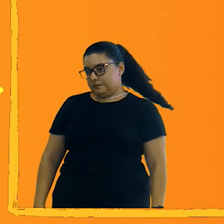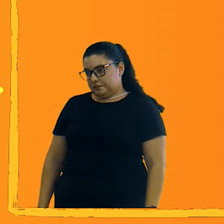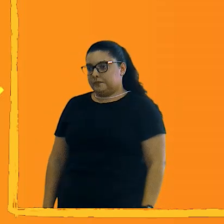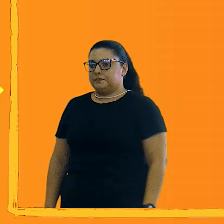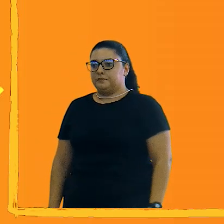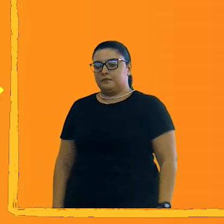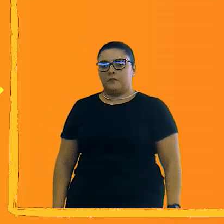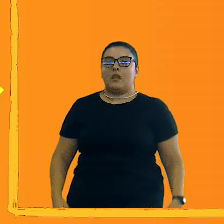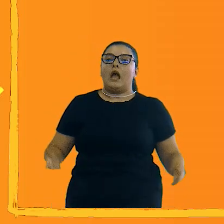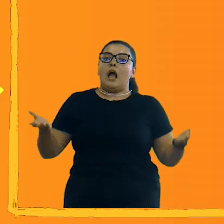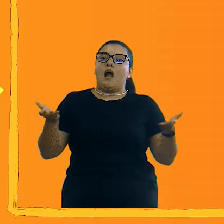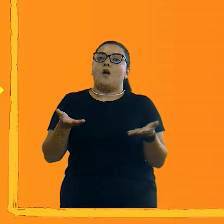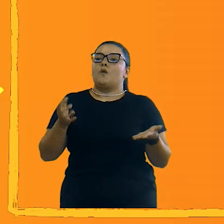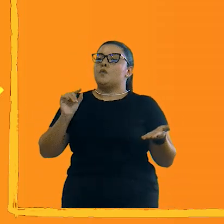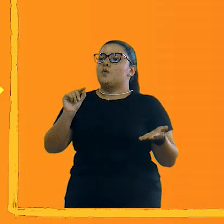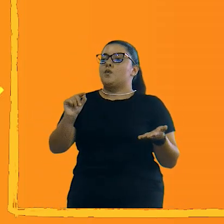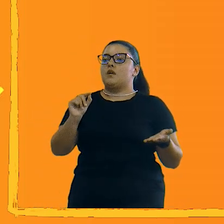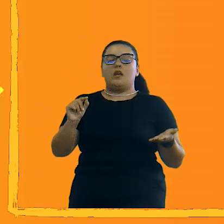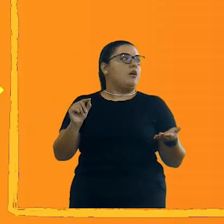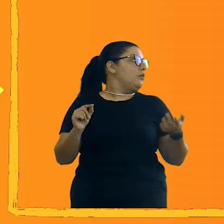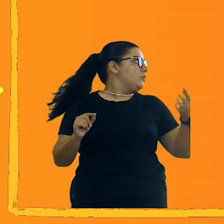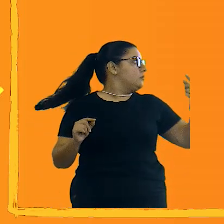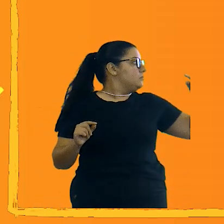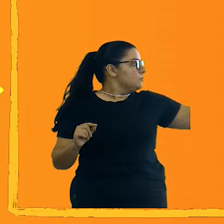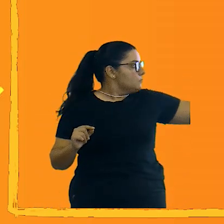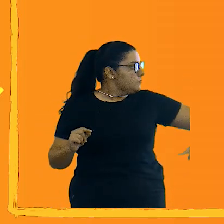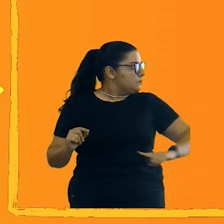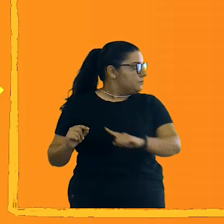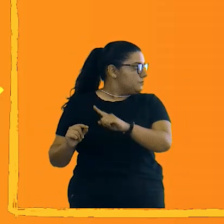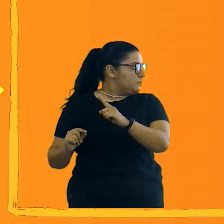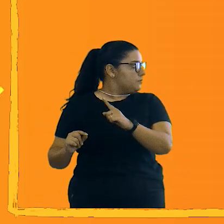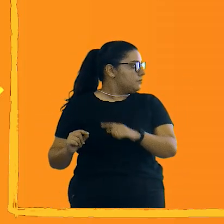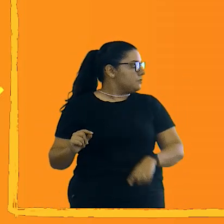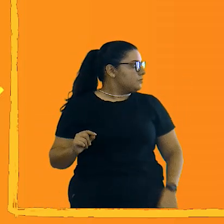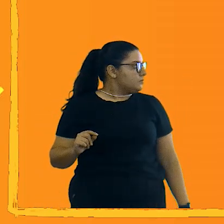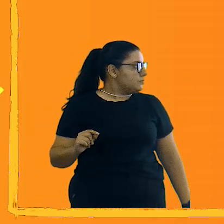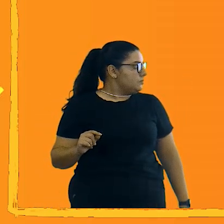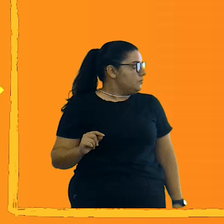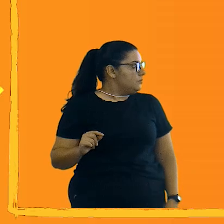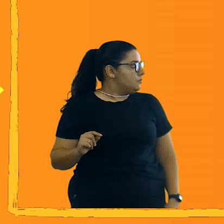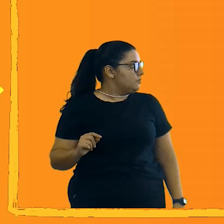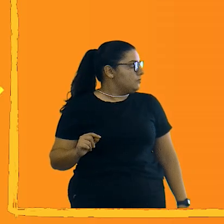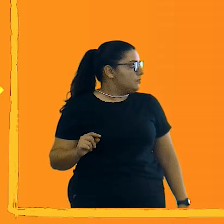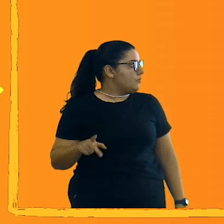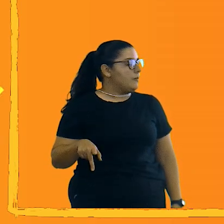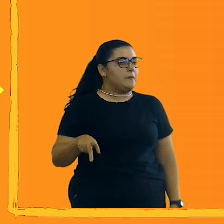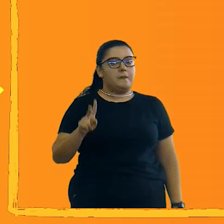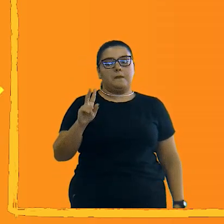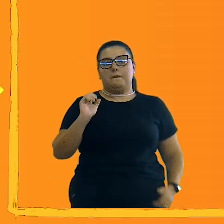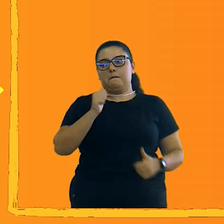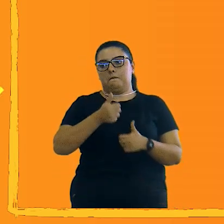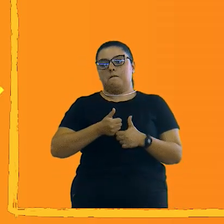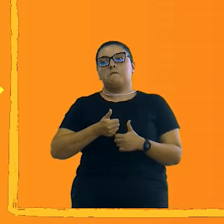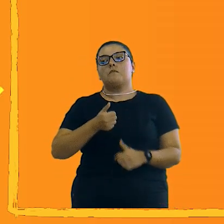1435 agora passa para lá ó 42 so 41 k =